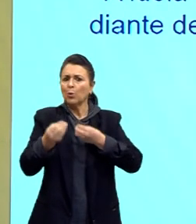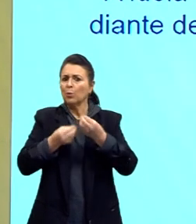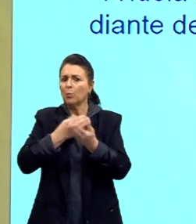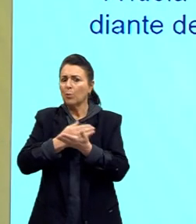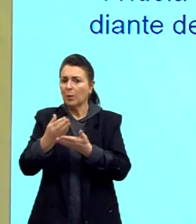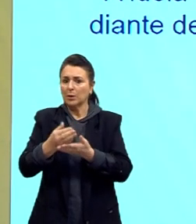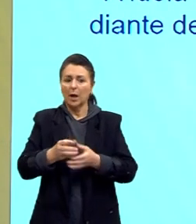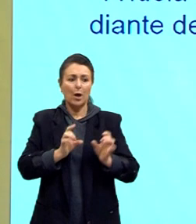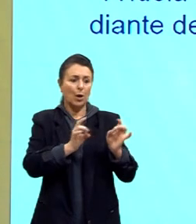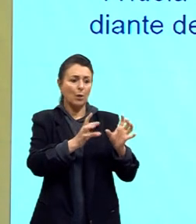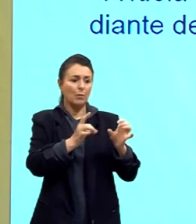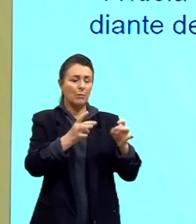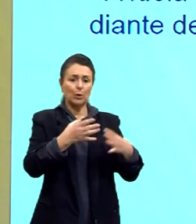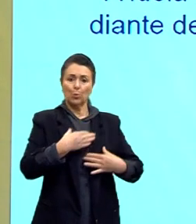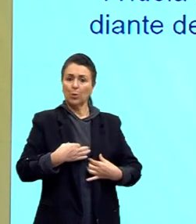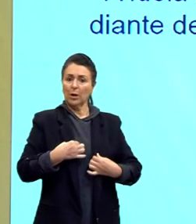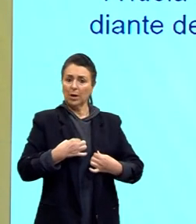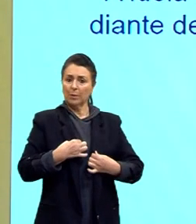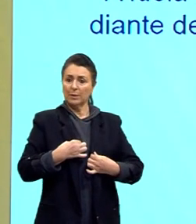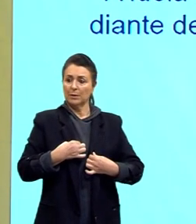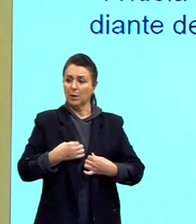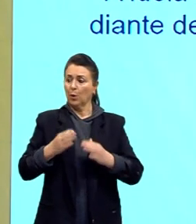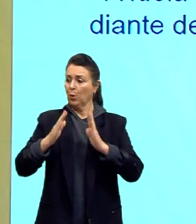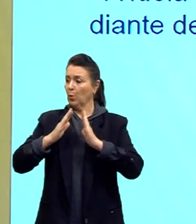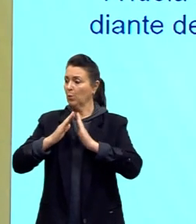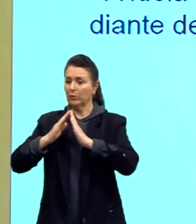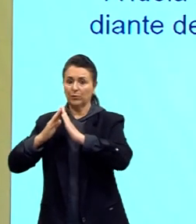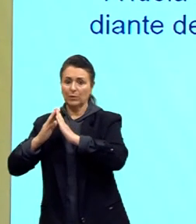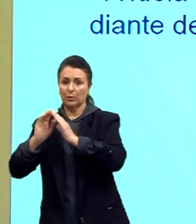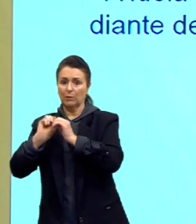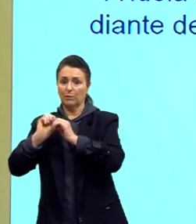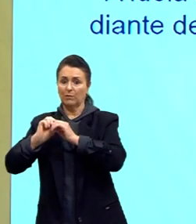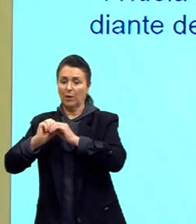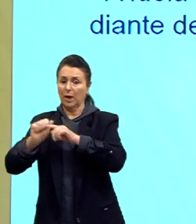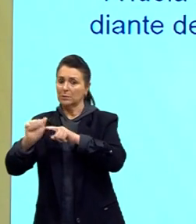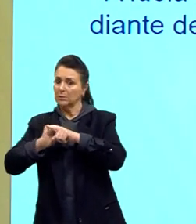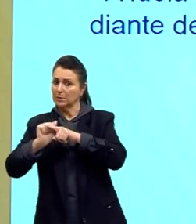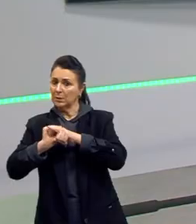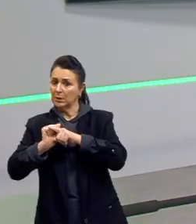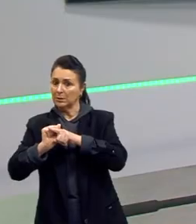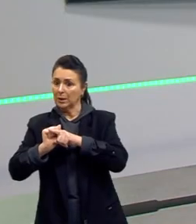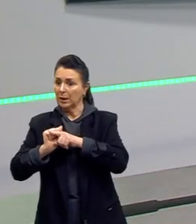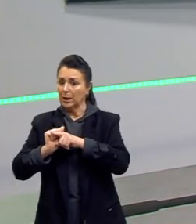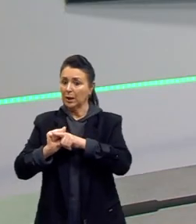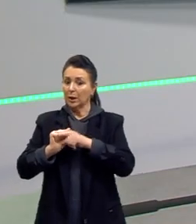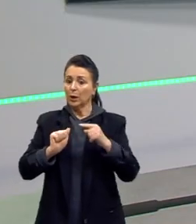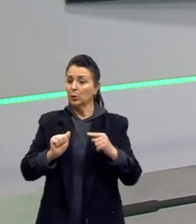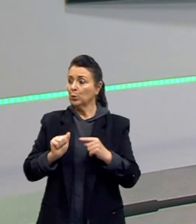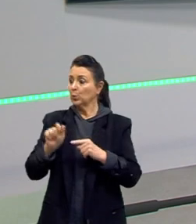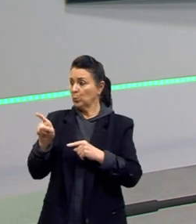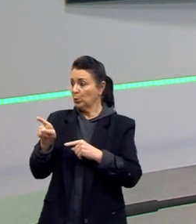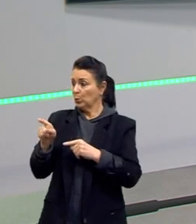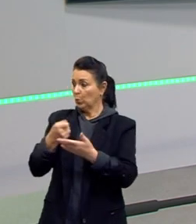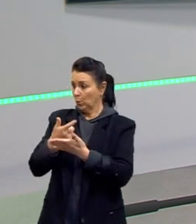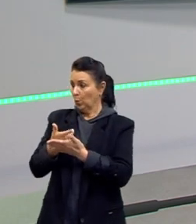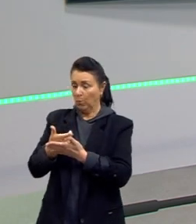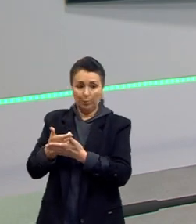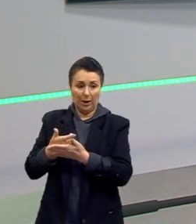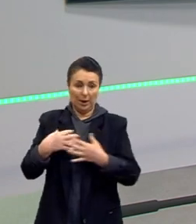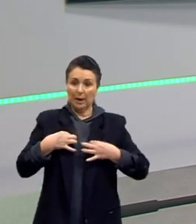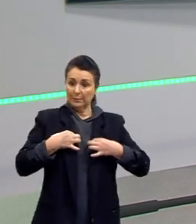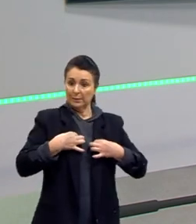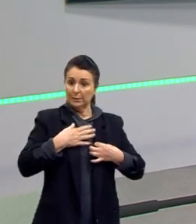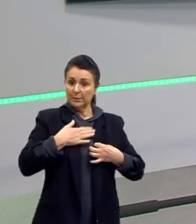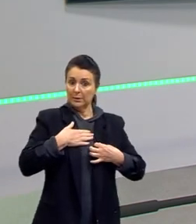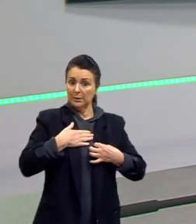eu vendo camisa o meu vizinho fábrica tênis então a gente acaba se trocando Tu compra Minhas Camisas eu compro seus tênis